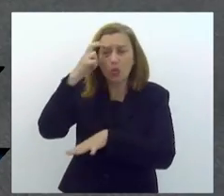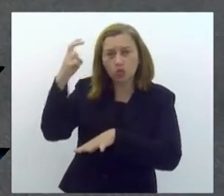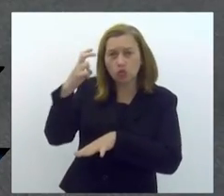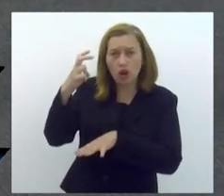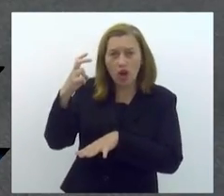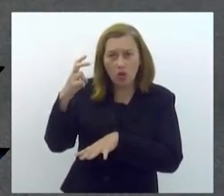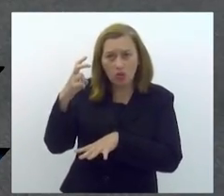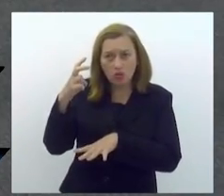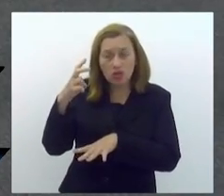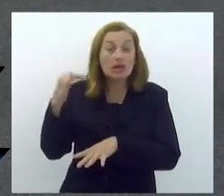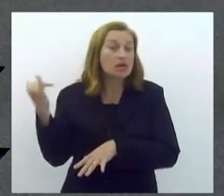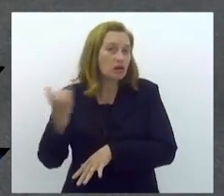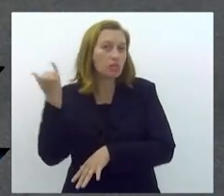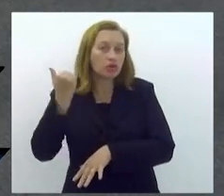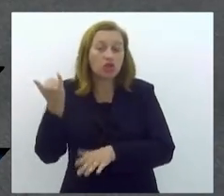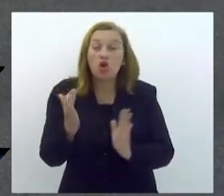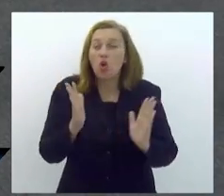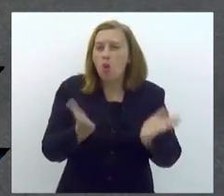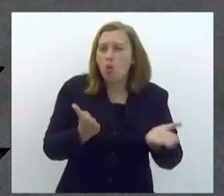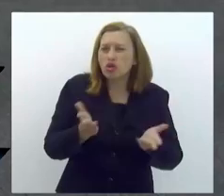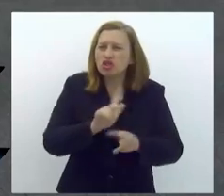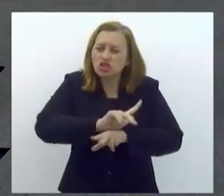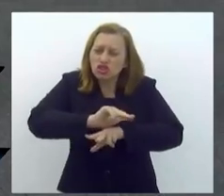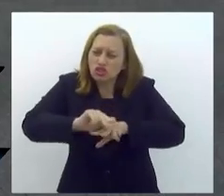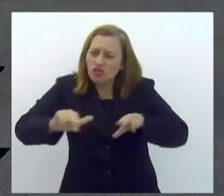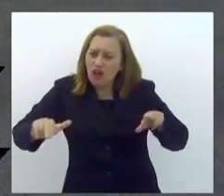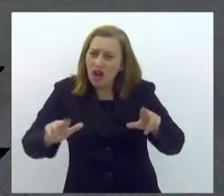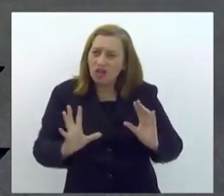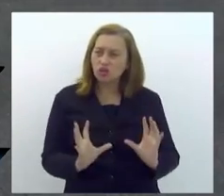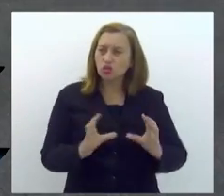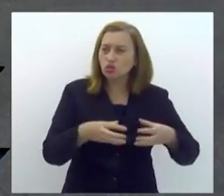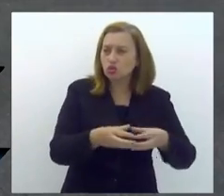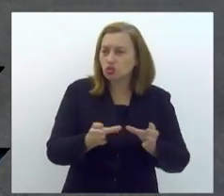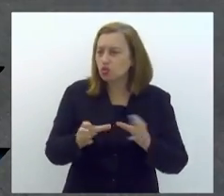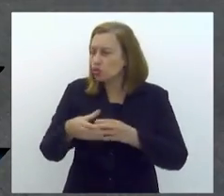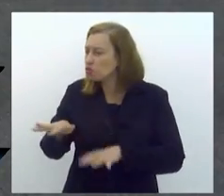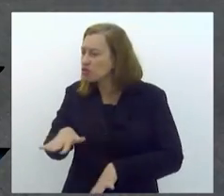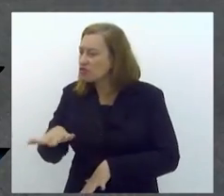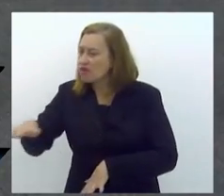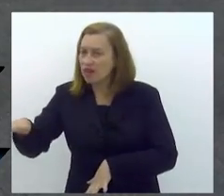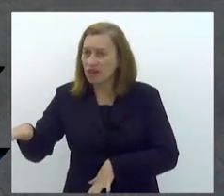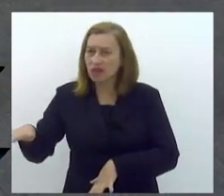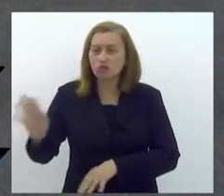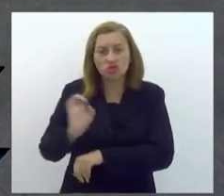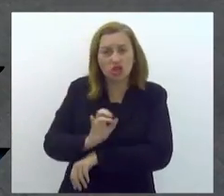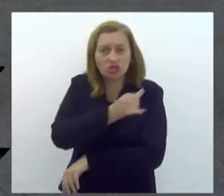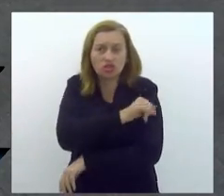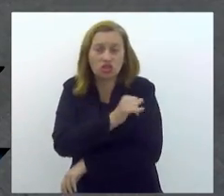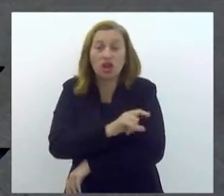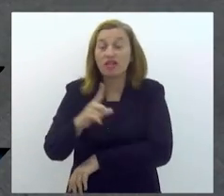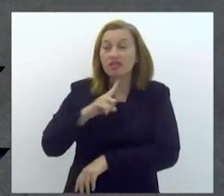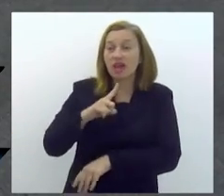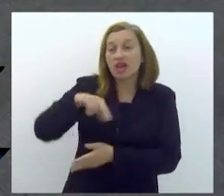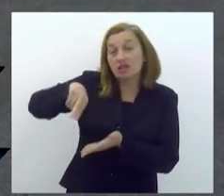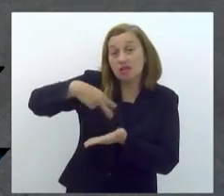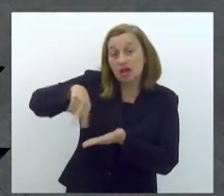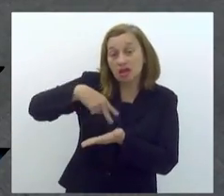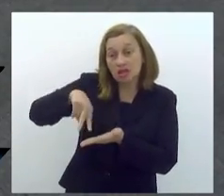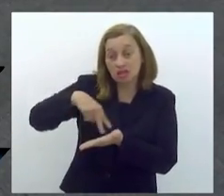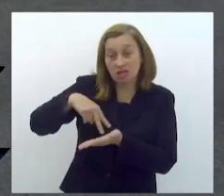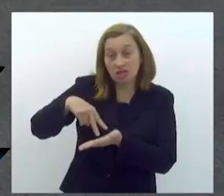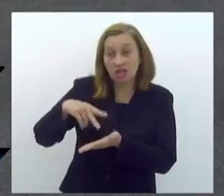Popular que é tão importante hoje diversas comunidades periféricas do Estado do Rio de Janeiro tem baile funk das antigas